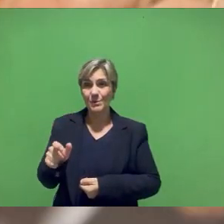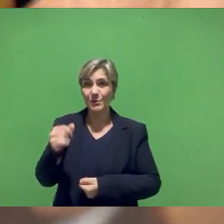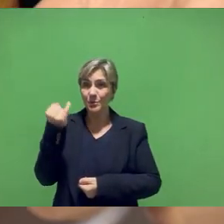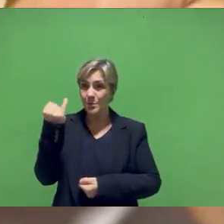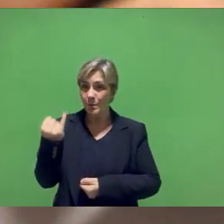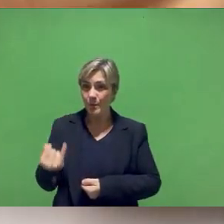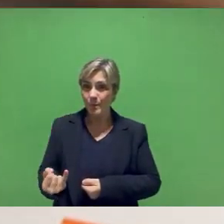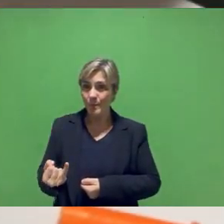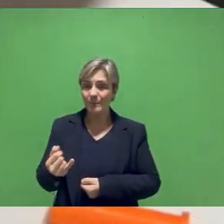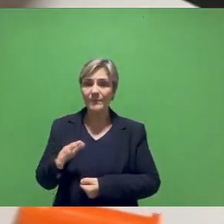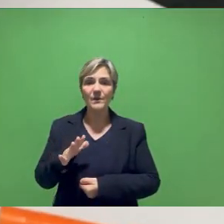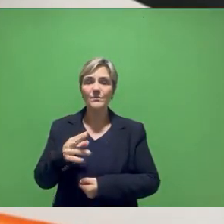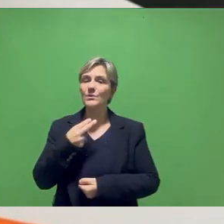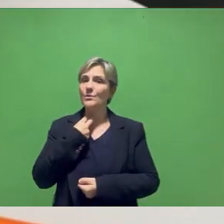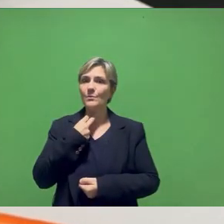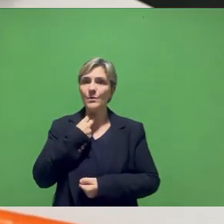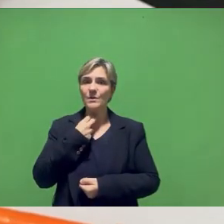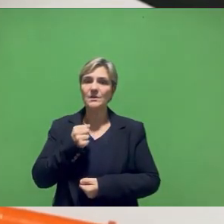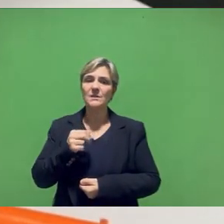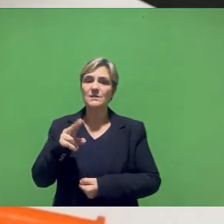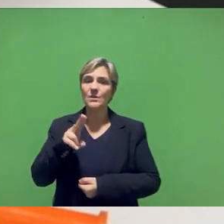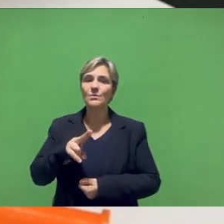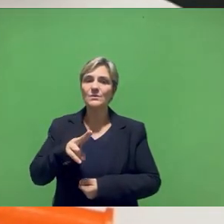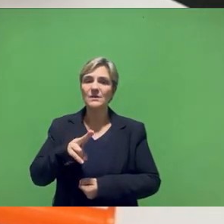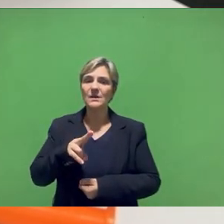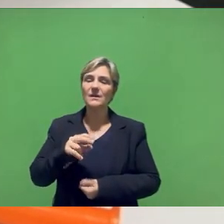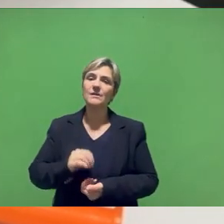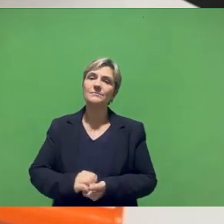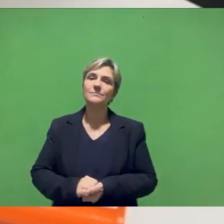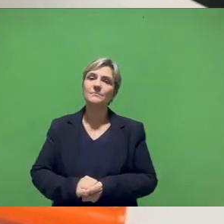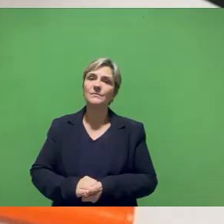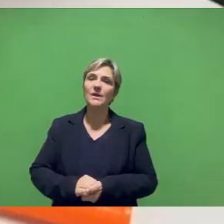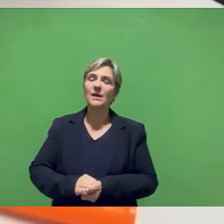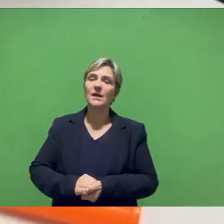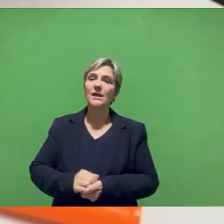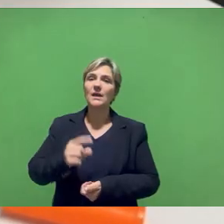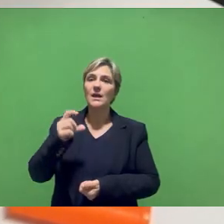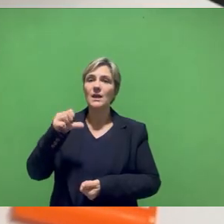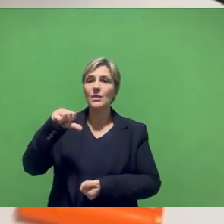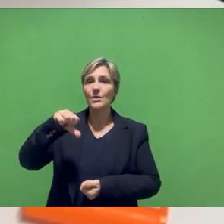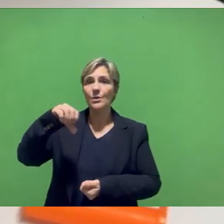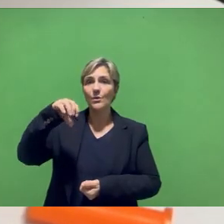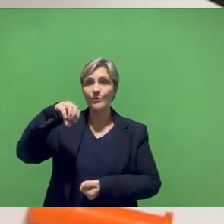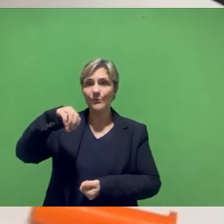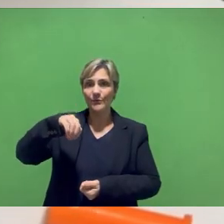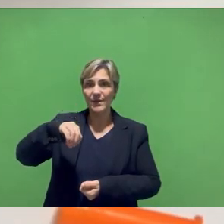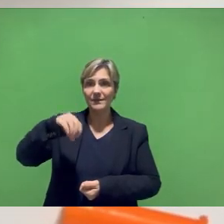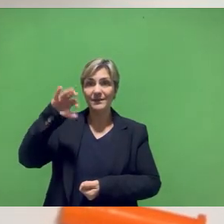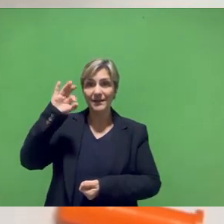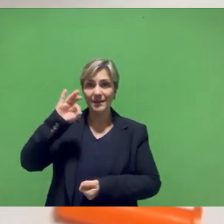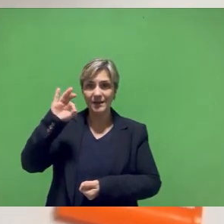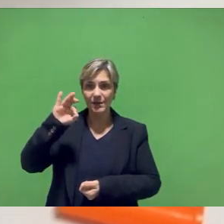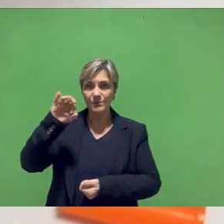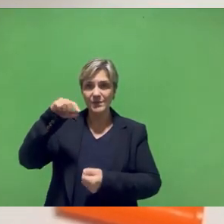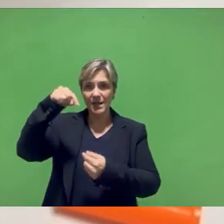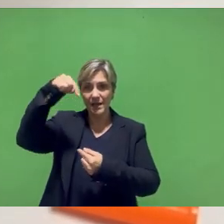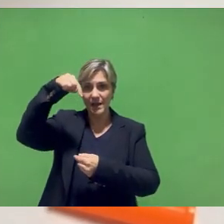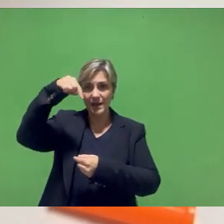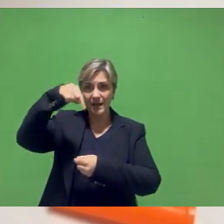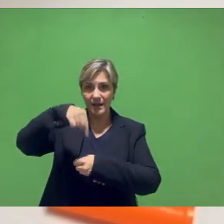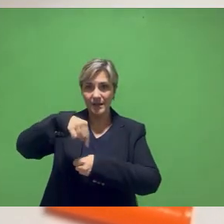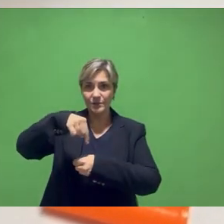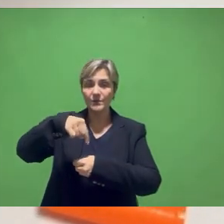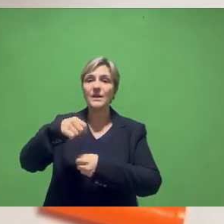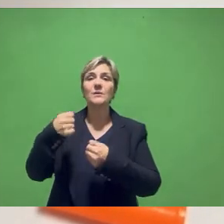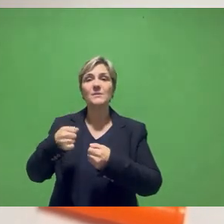magra, talvez não possa ser aplicado 90 graus, que é como a gente deveria aplicar.